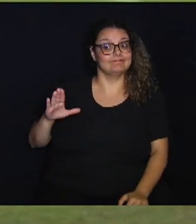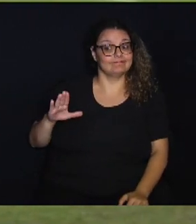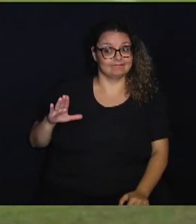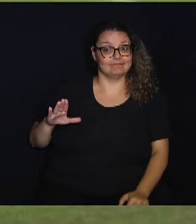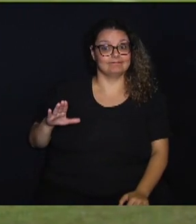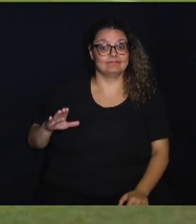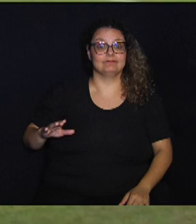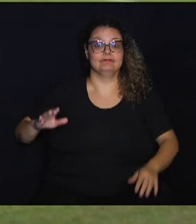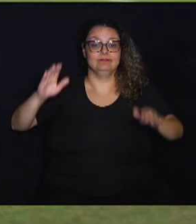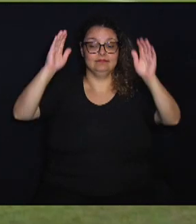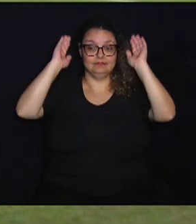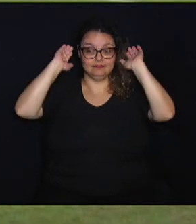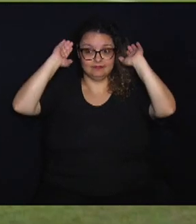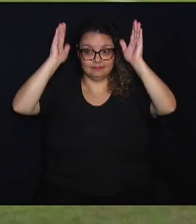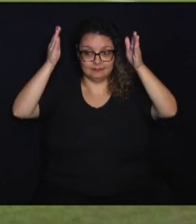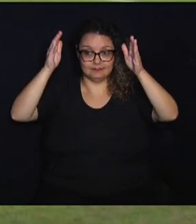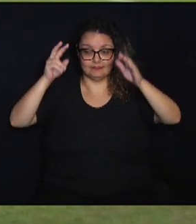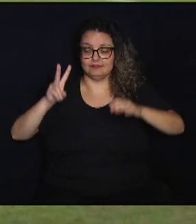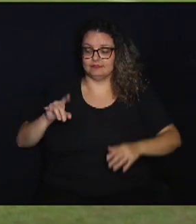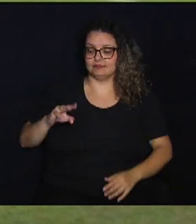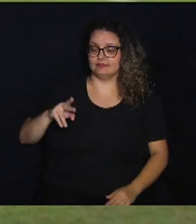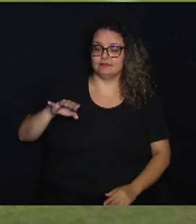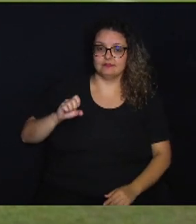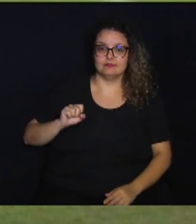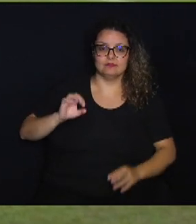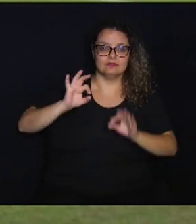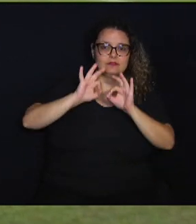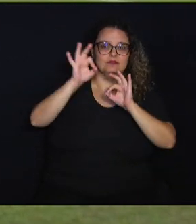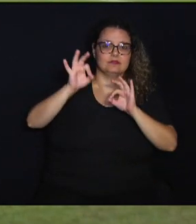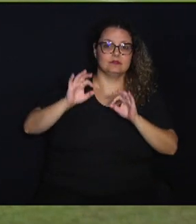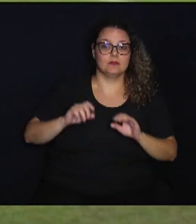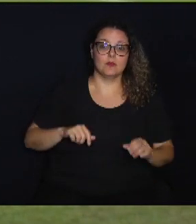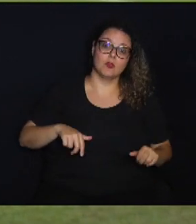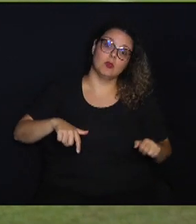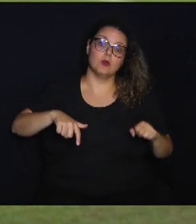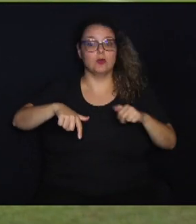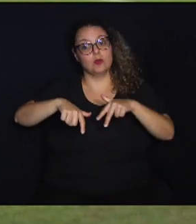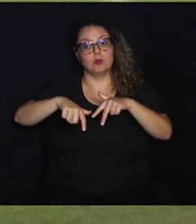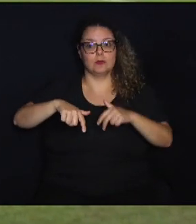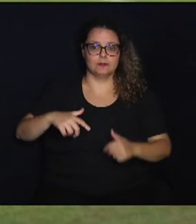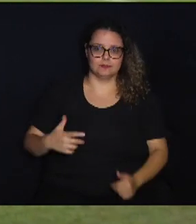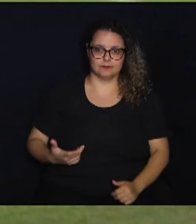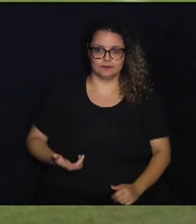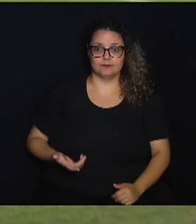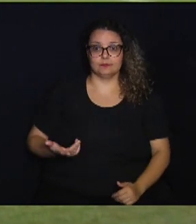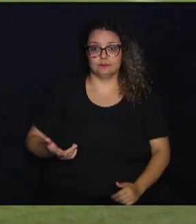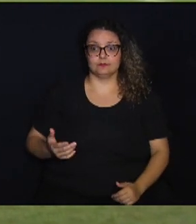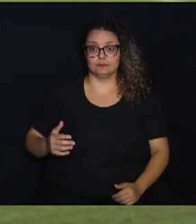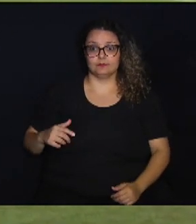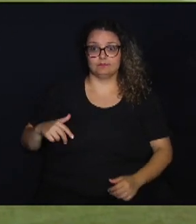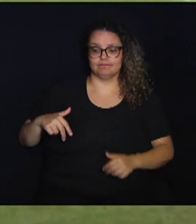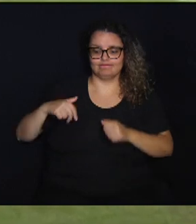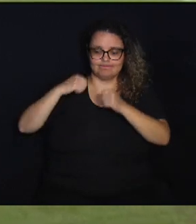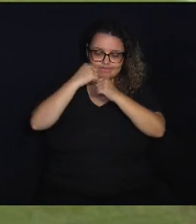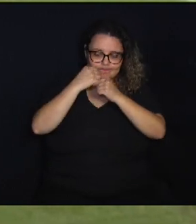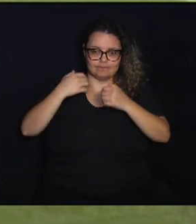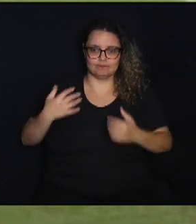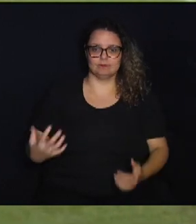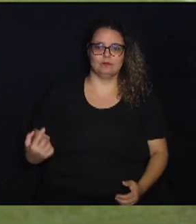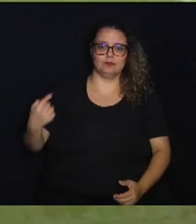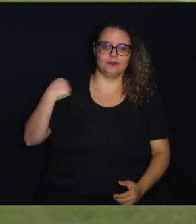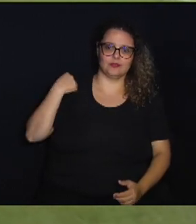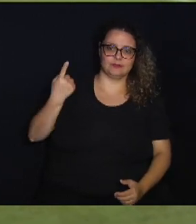de escanteio, Vinícius Iurge desviou de cabeça. A bola ainda bateu no defensor da Francana e